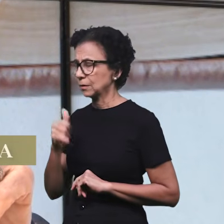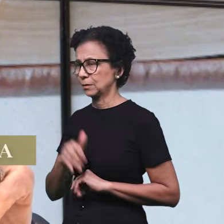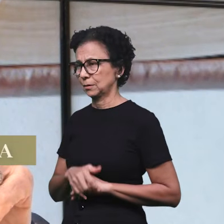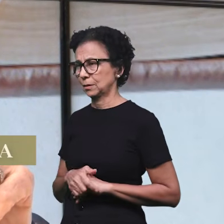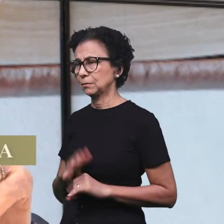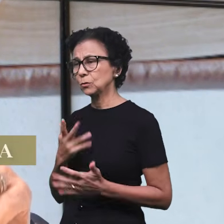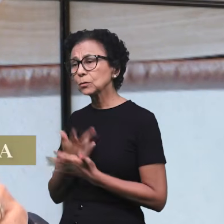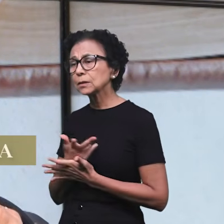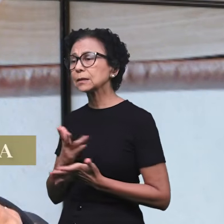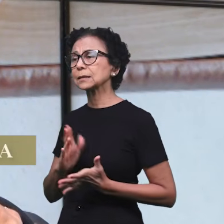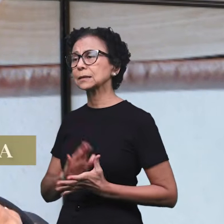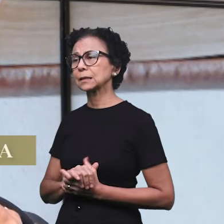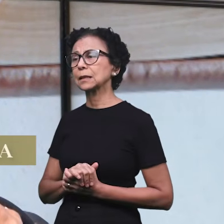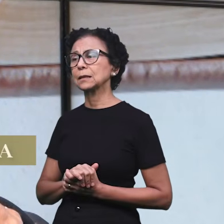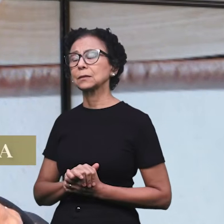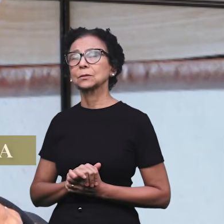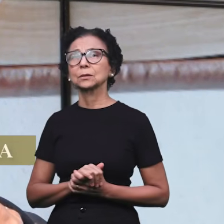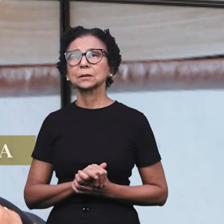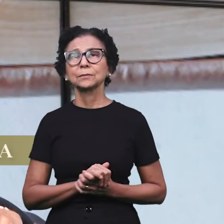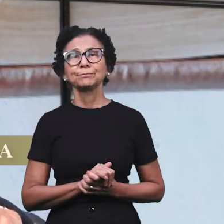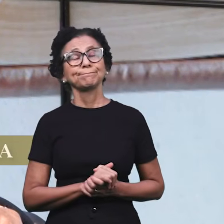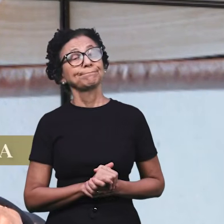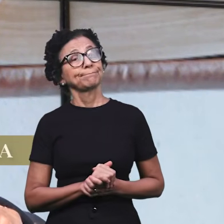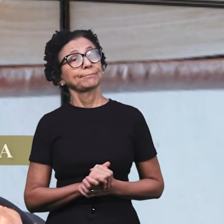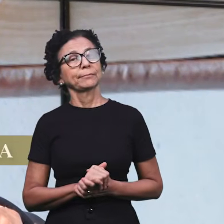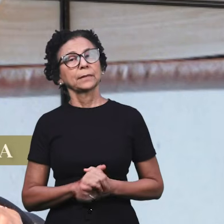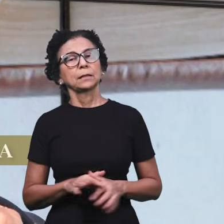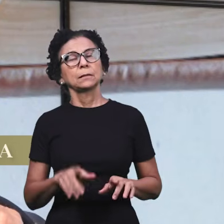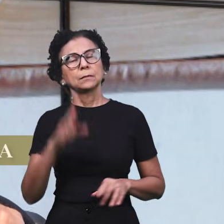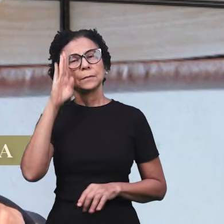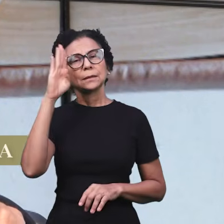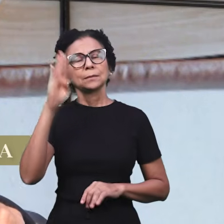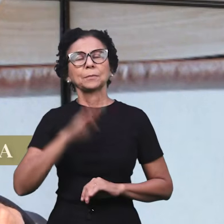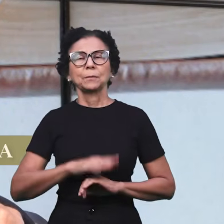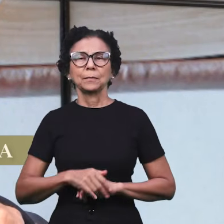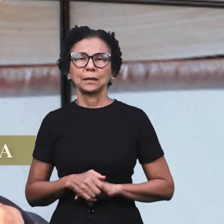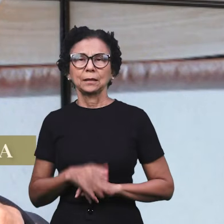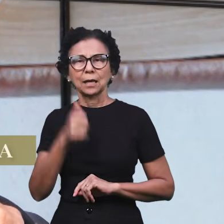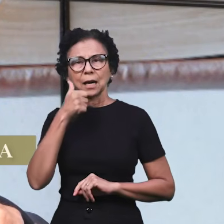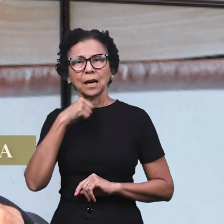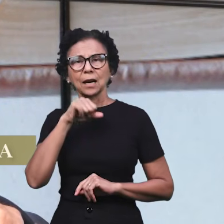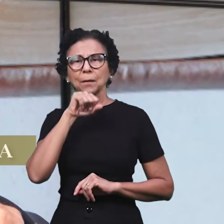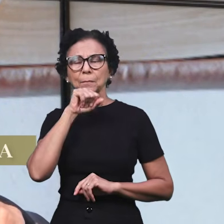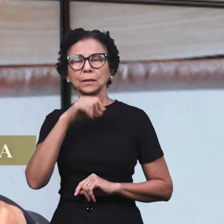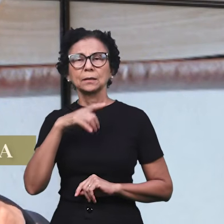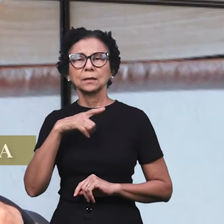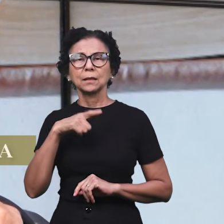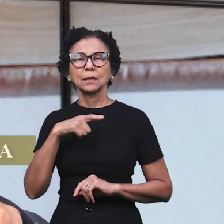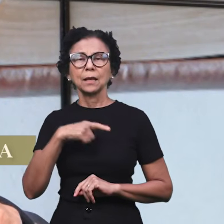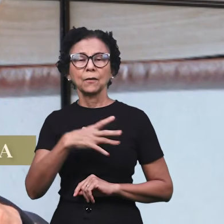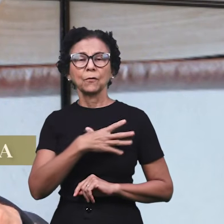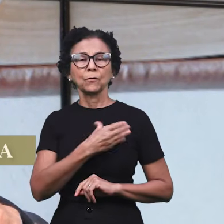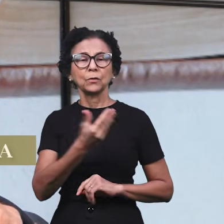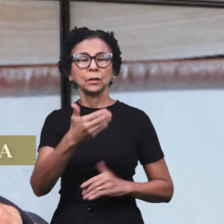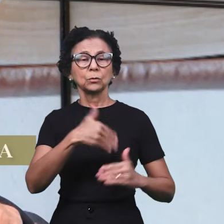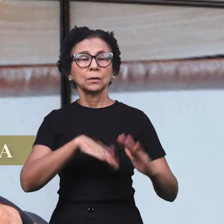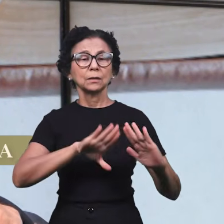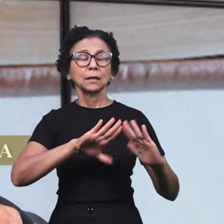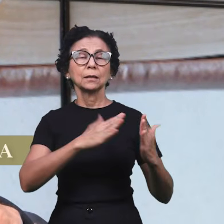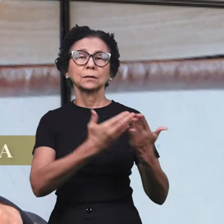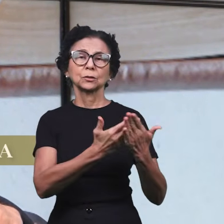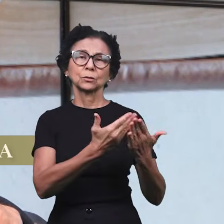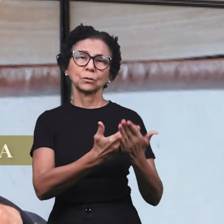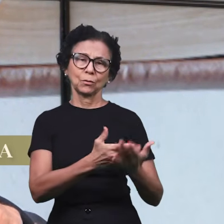novas, atentem-se para esse momento agora, momento de criar vínculos, intimidade, porque esse